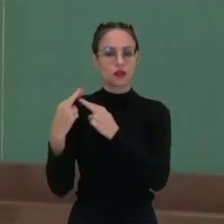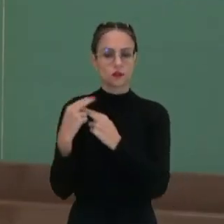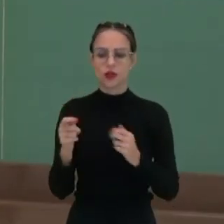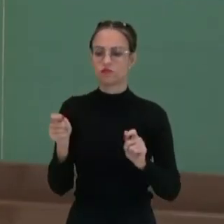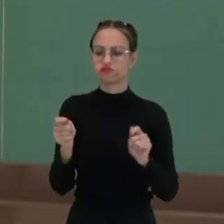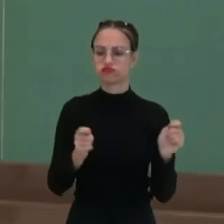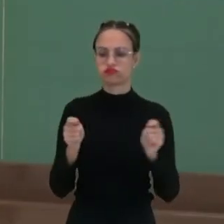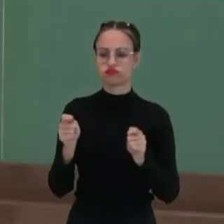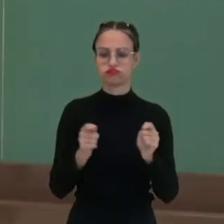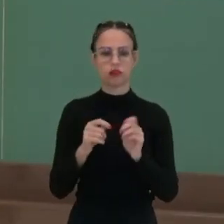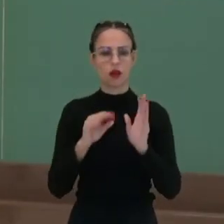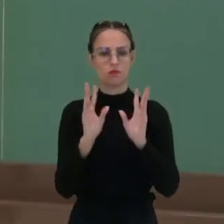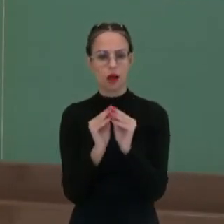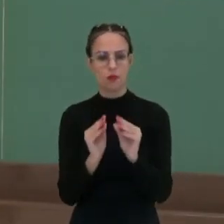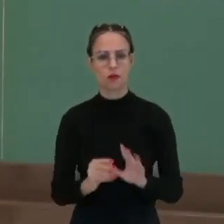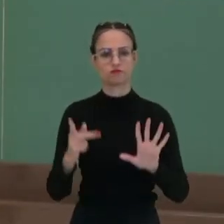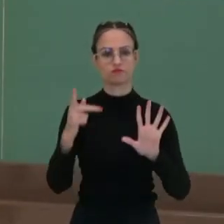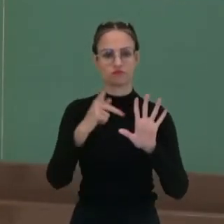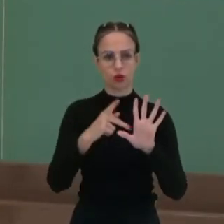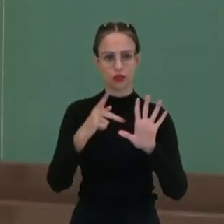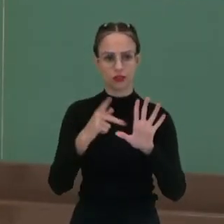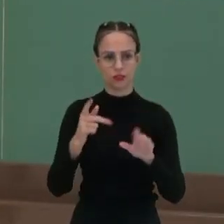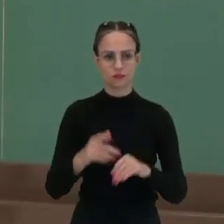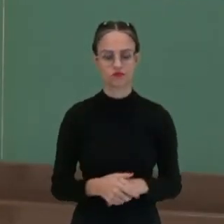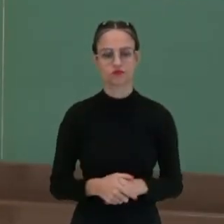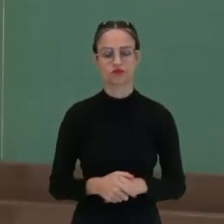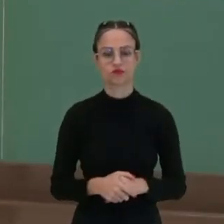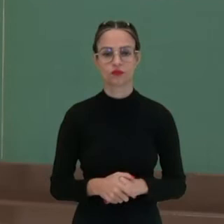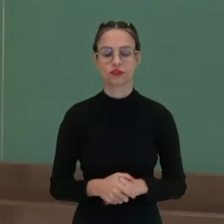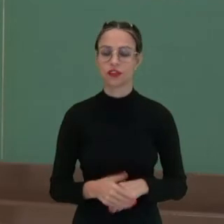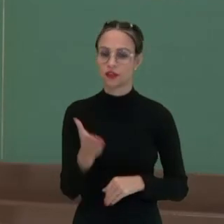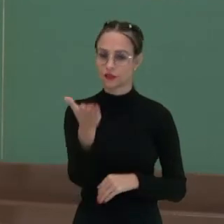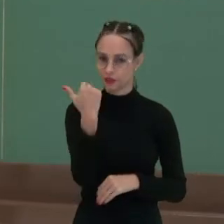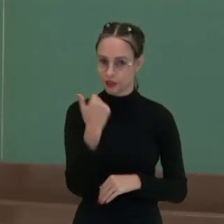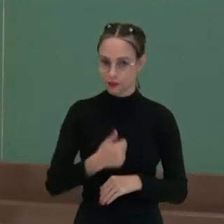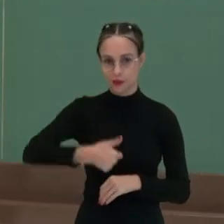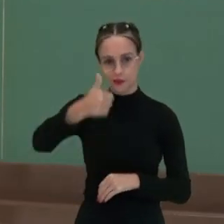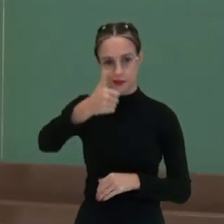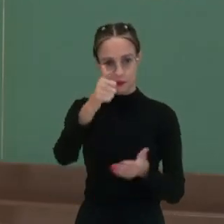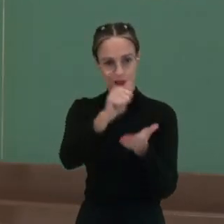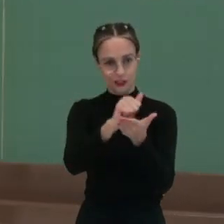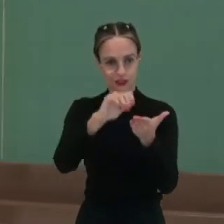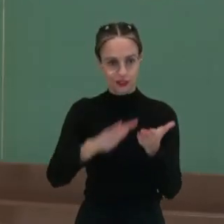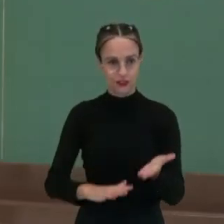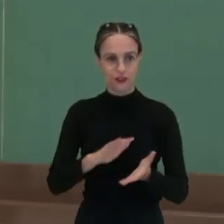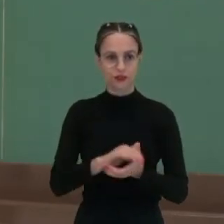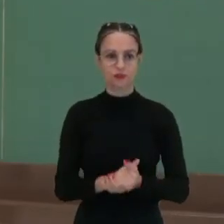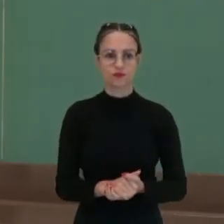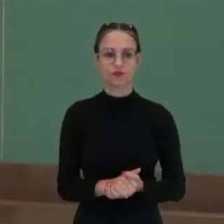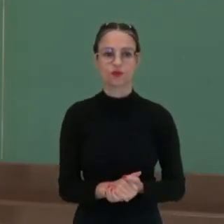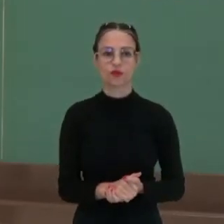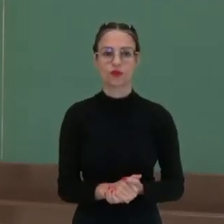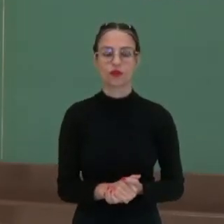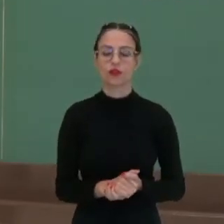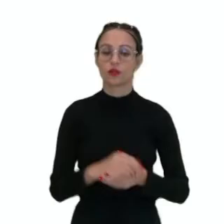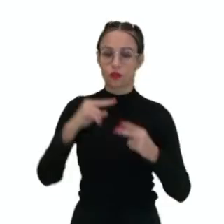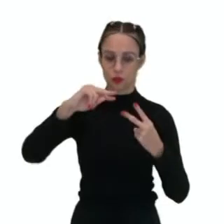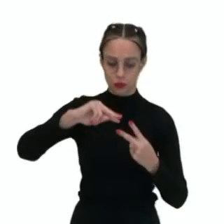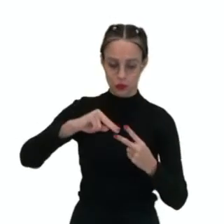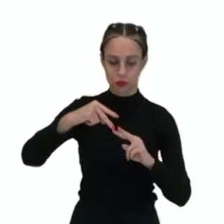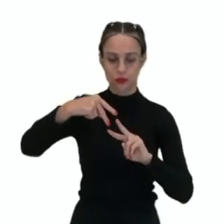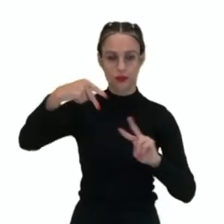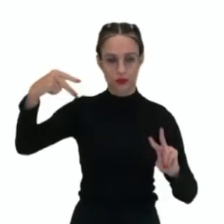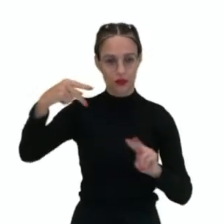essa síntese de proteínas. Vamos à nossa primeira atividade. O